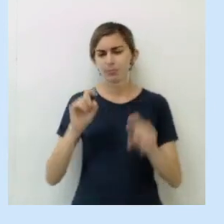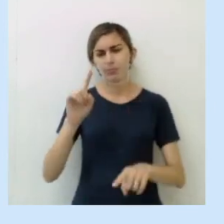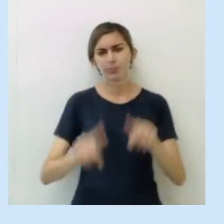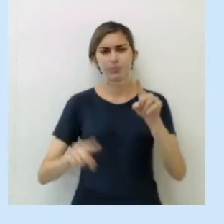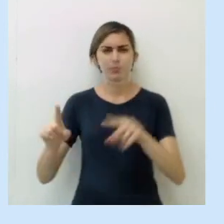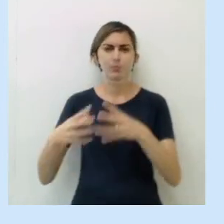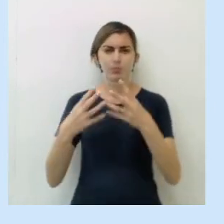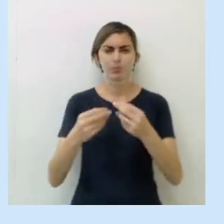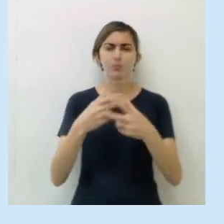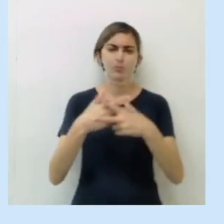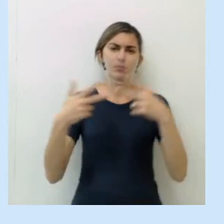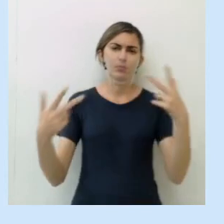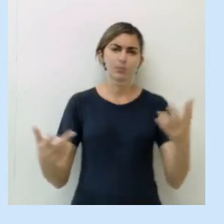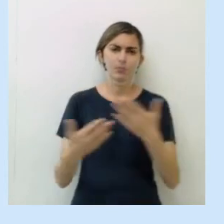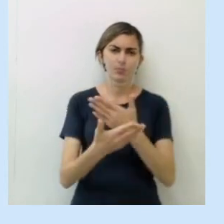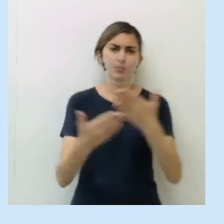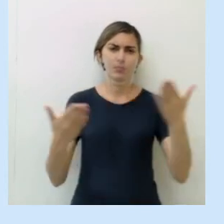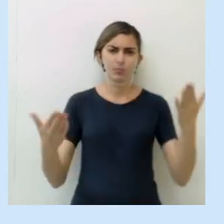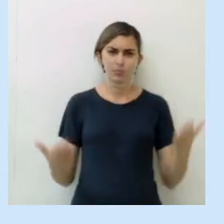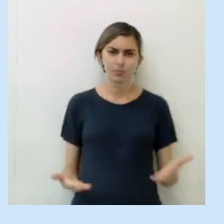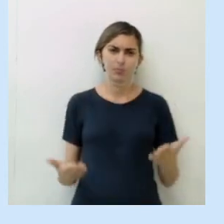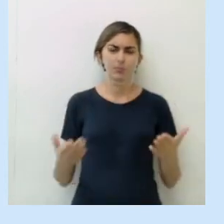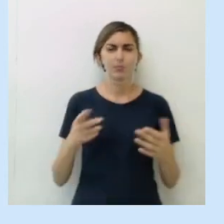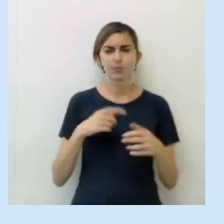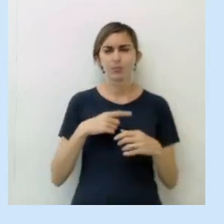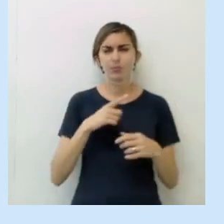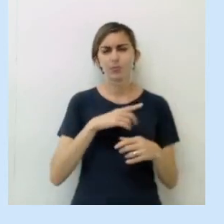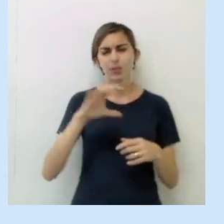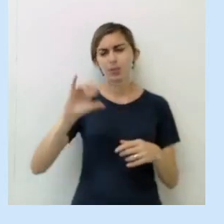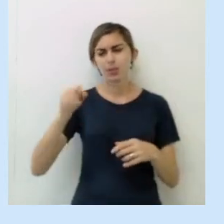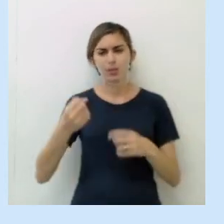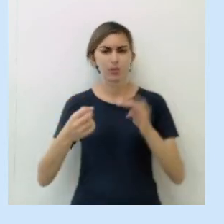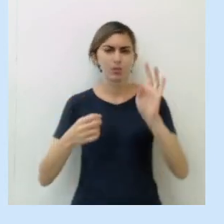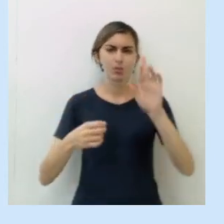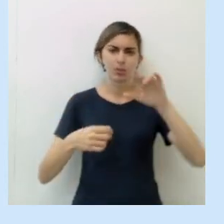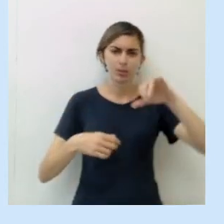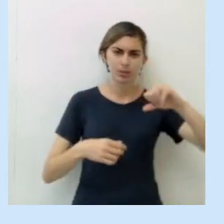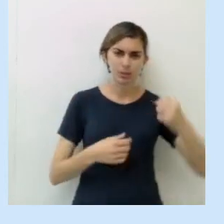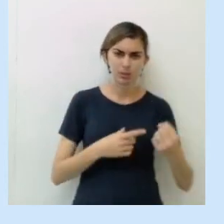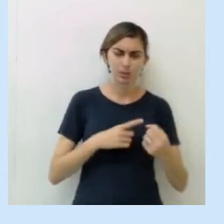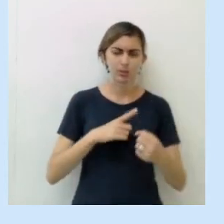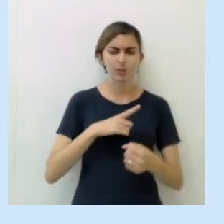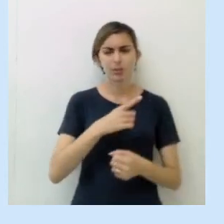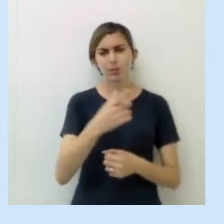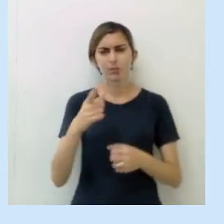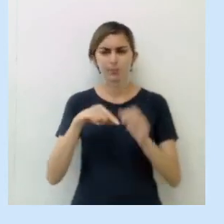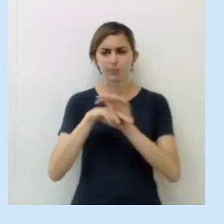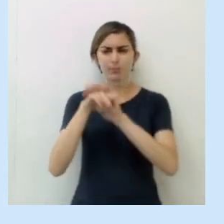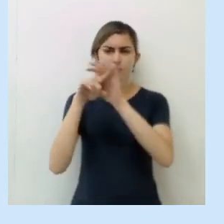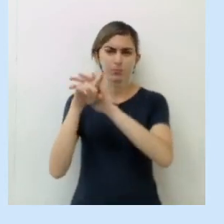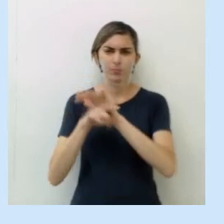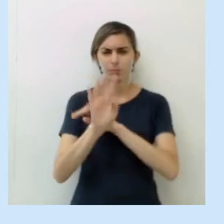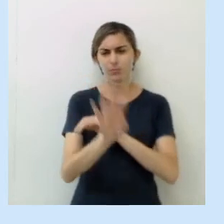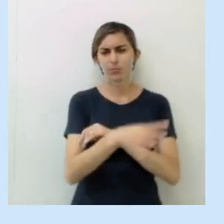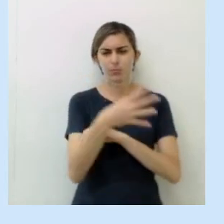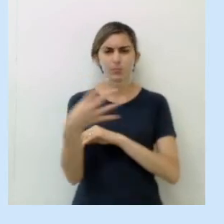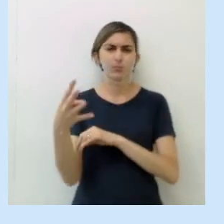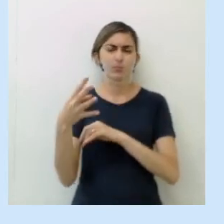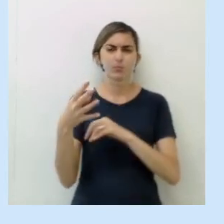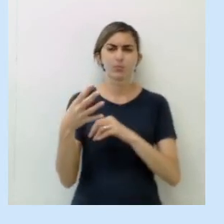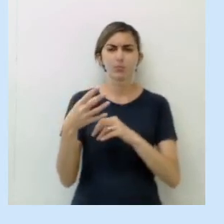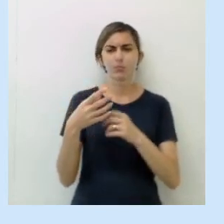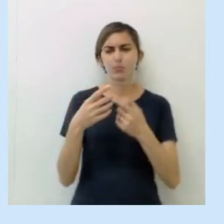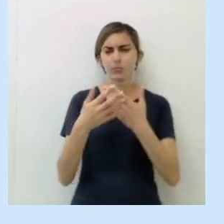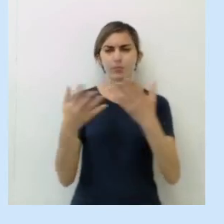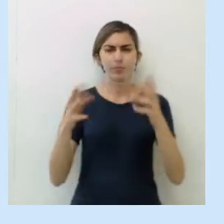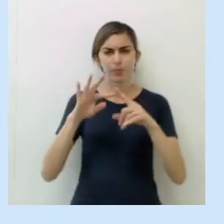variar muita coisa aí pelo fato deles serem cis ou trans, tá certo? Teria que consultar aí uma tabela com essas